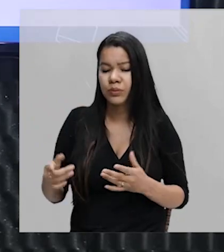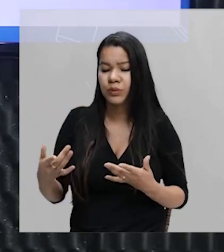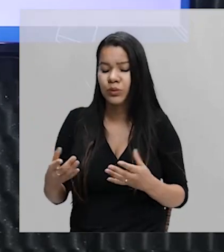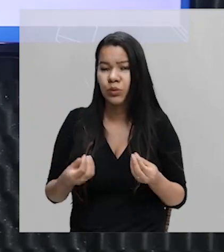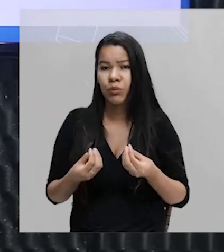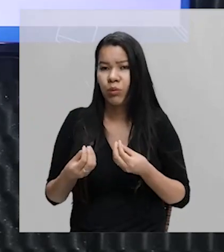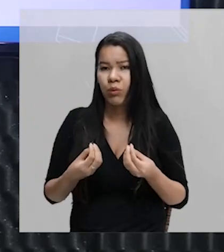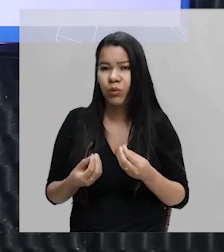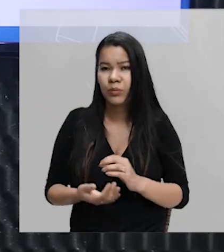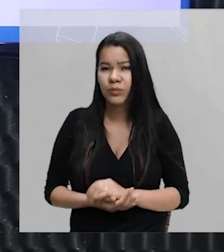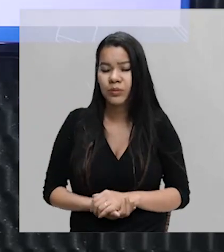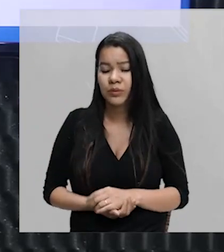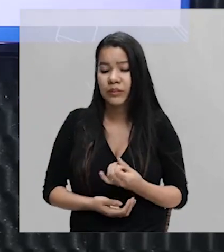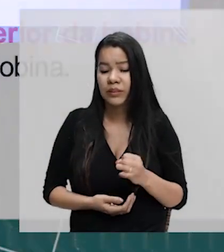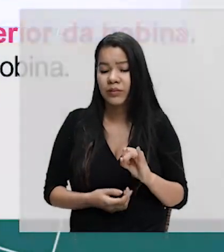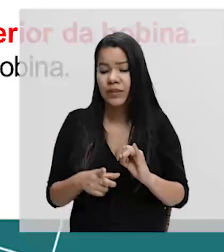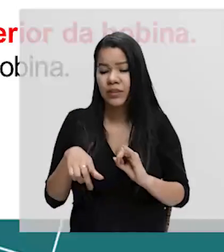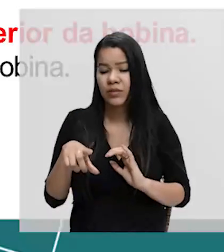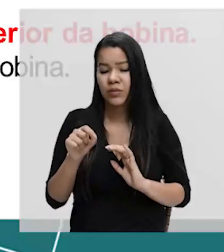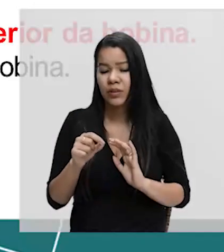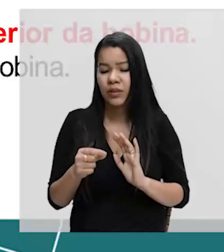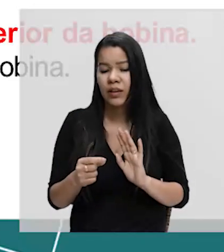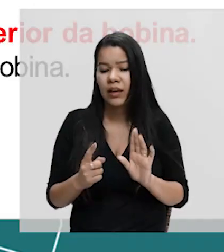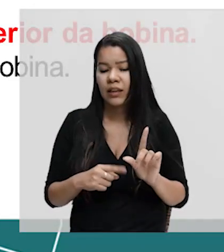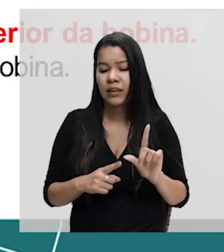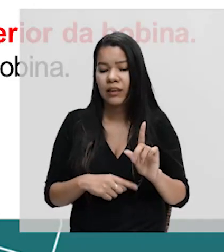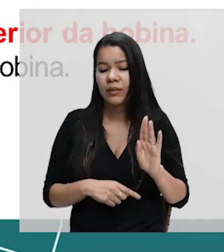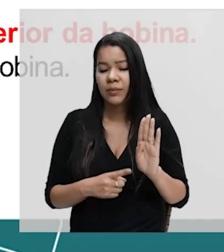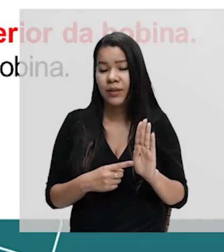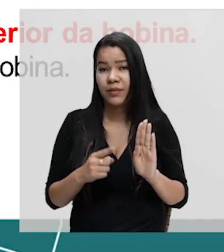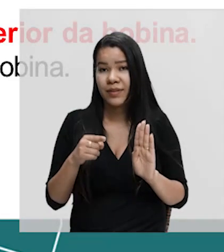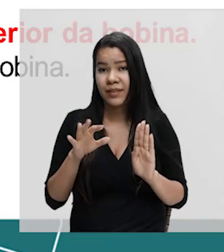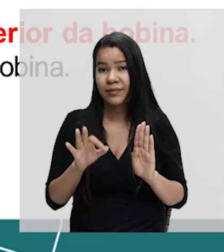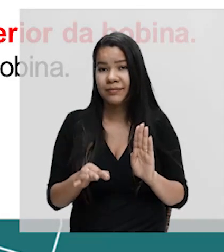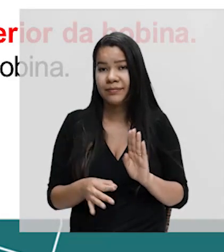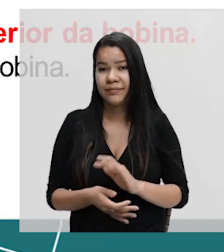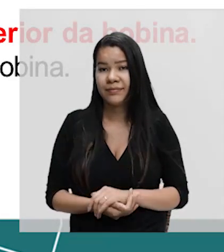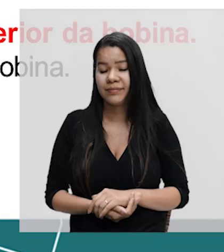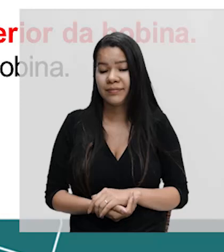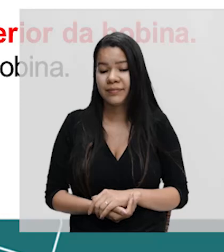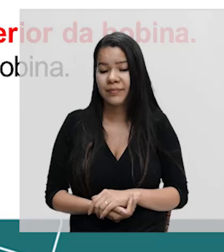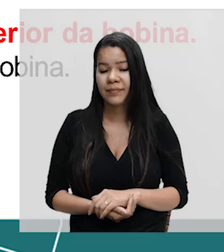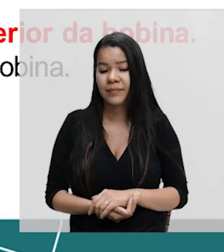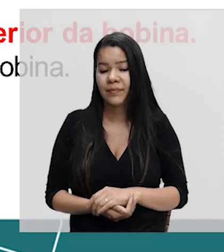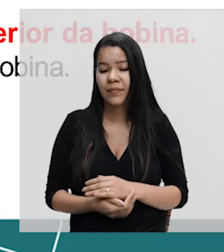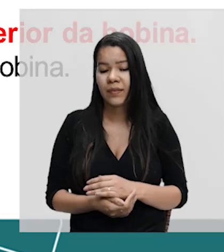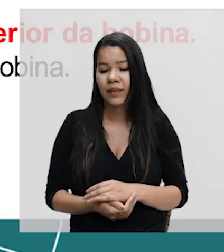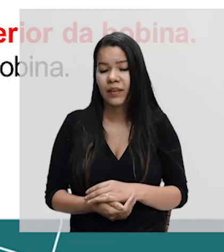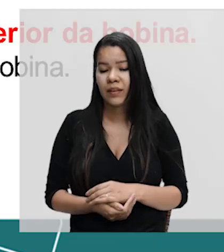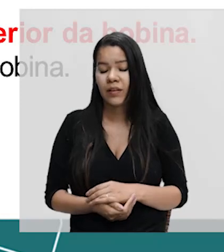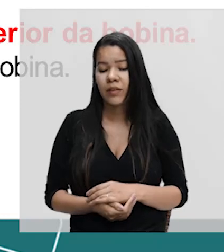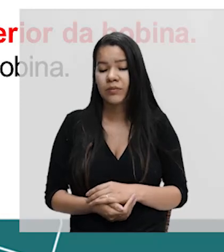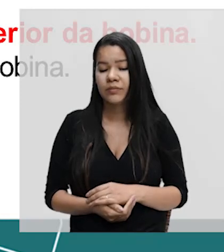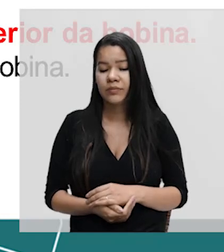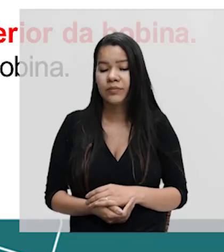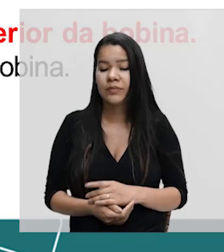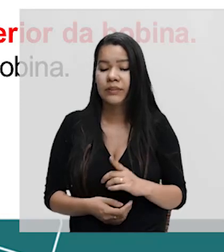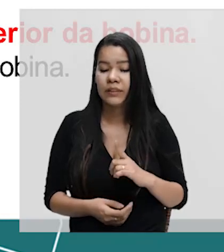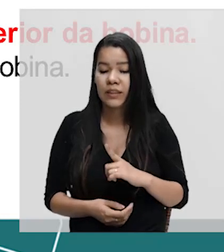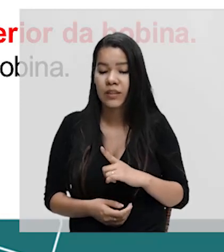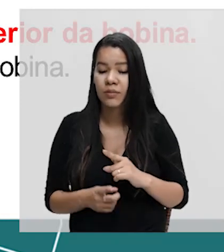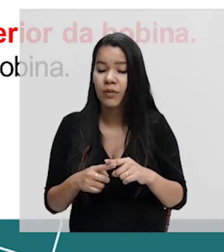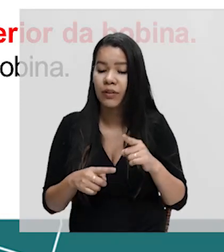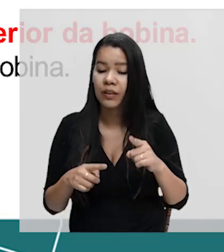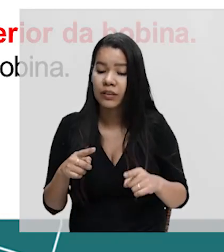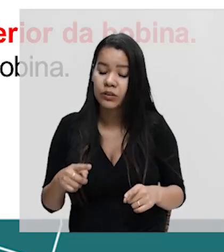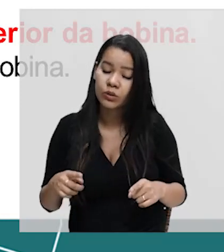se você marcou a letra B, você acertou, certo? Provoca-se uma variação do fluxo magnético,